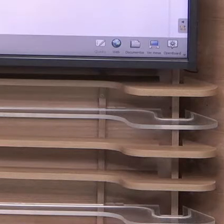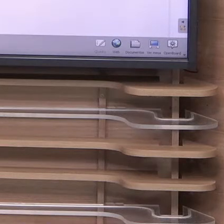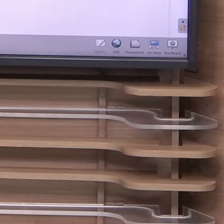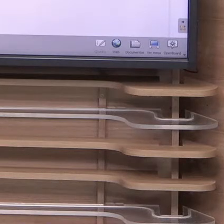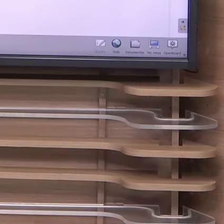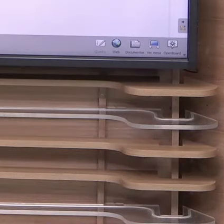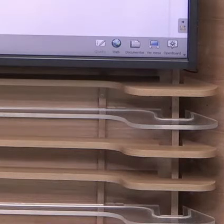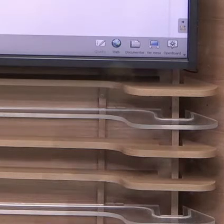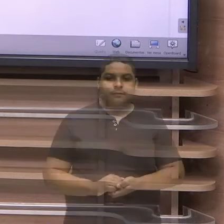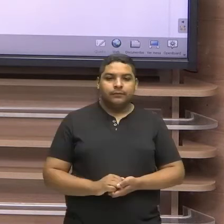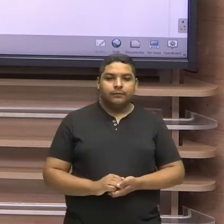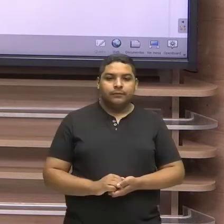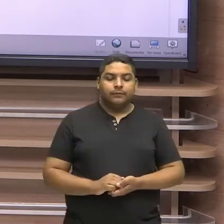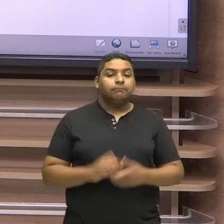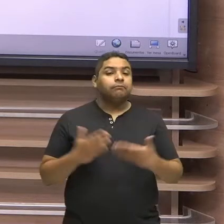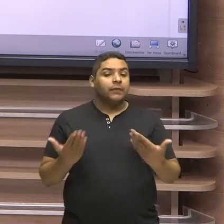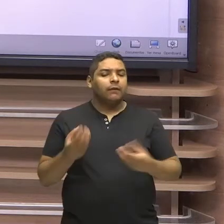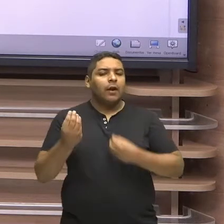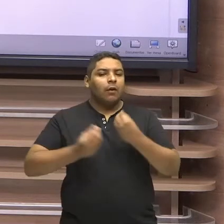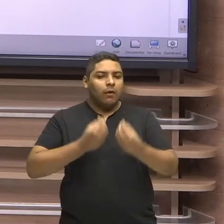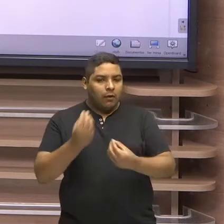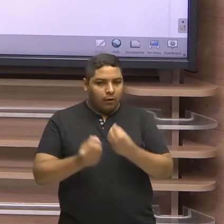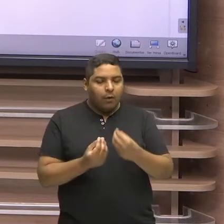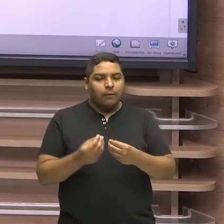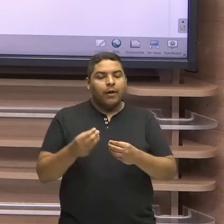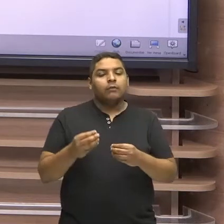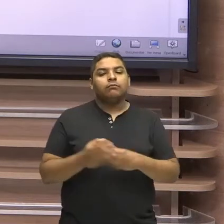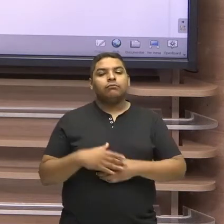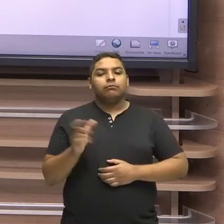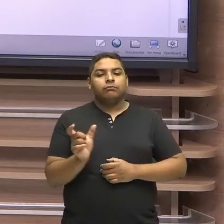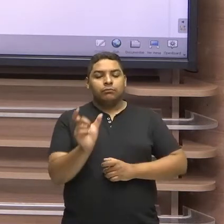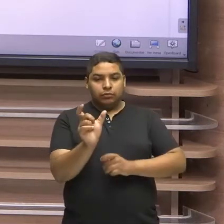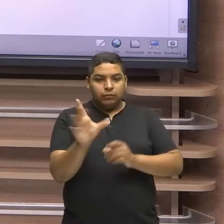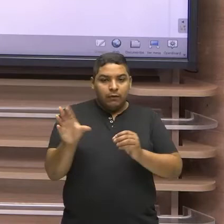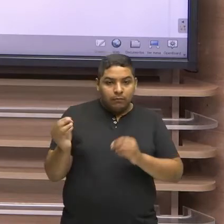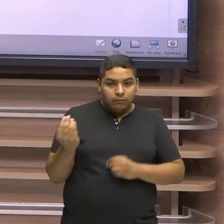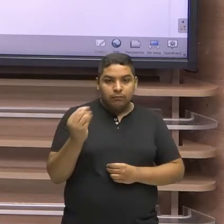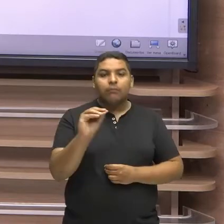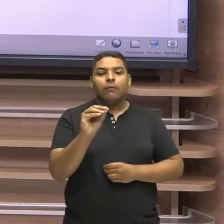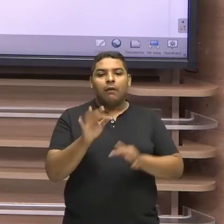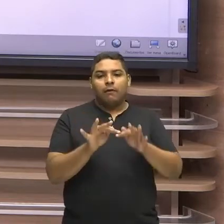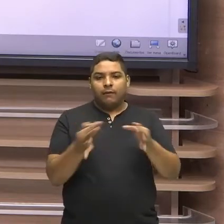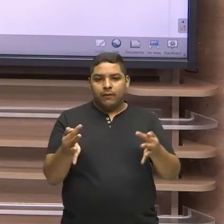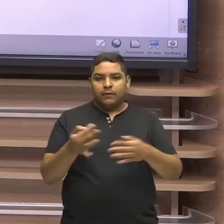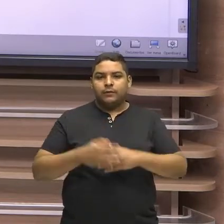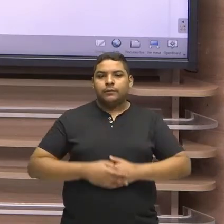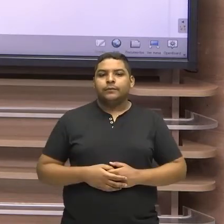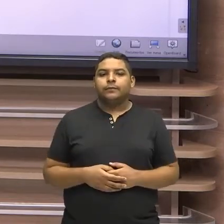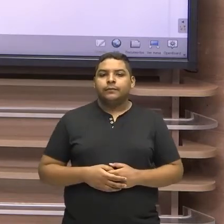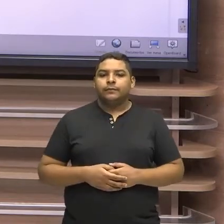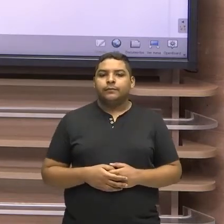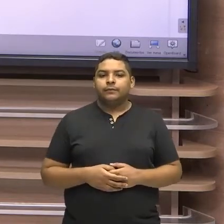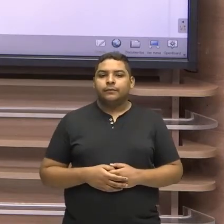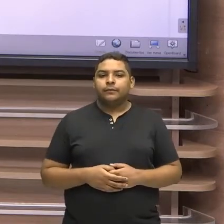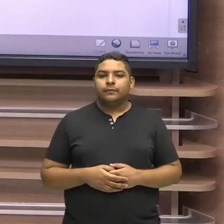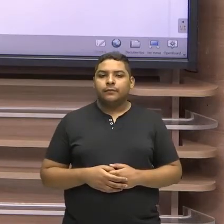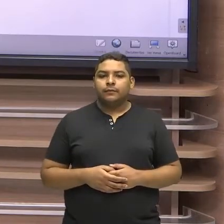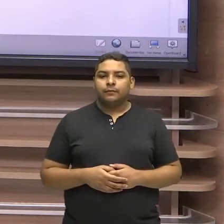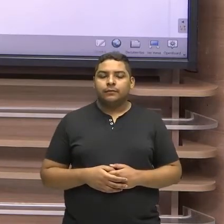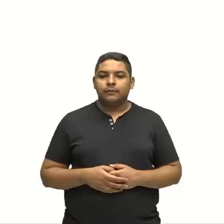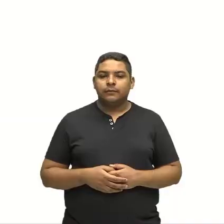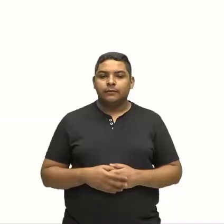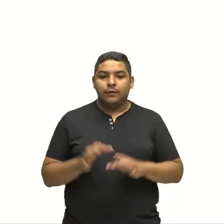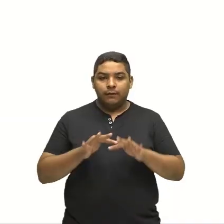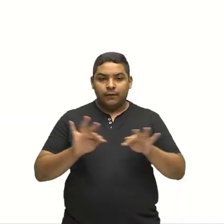Bem, vamos ver como é que completa essas frases? Acompanhe aqui comigo, então. Então, they are their exercise. Então, aqui nós temos a